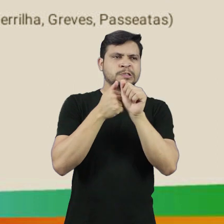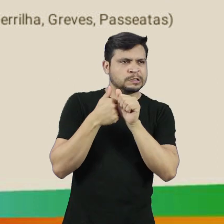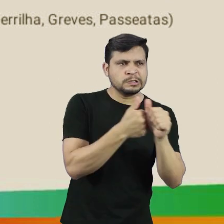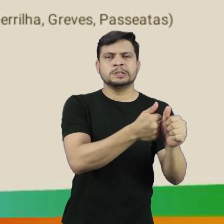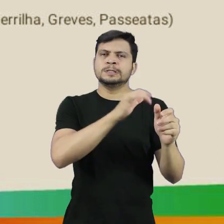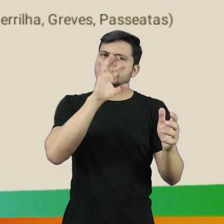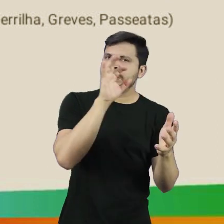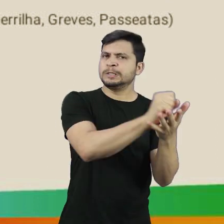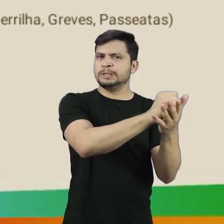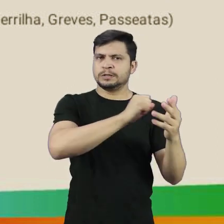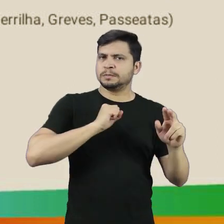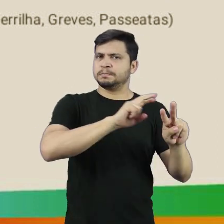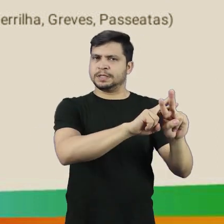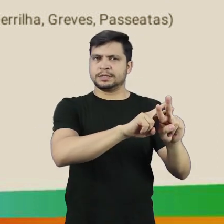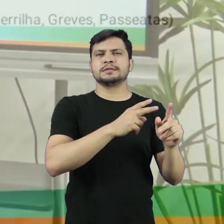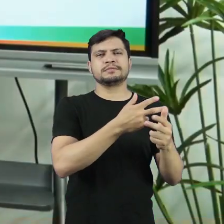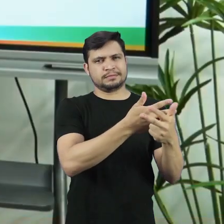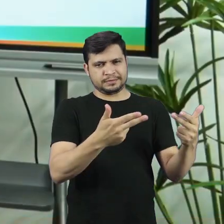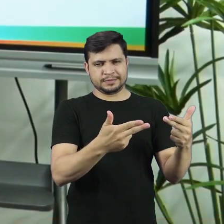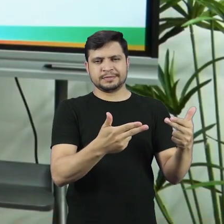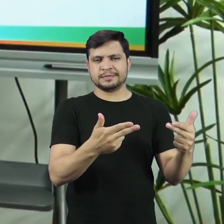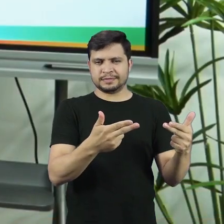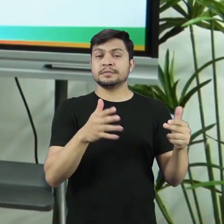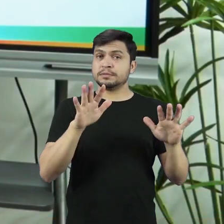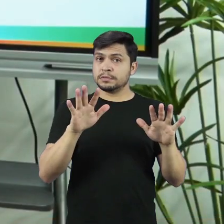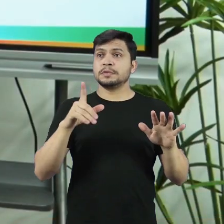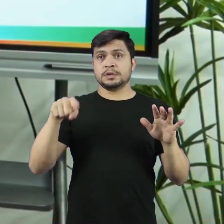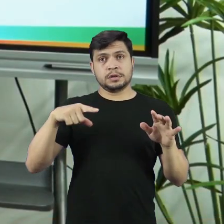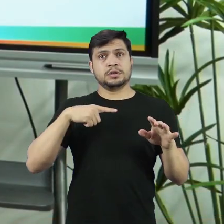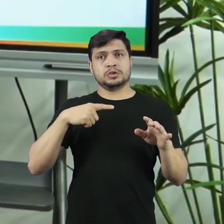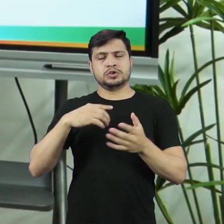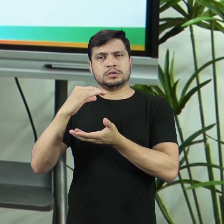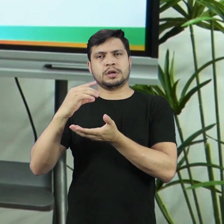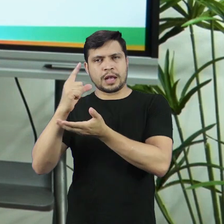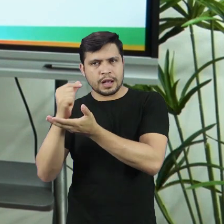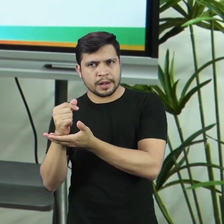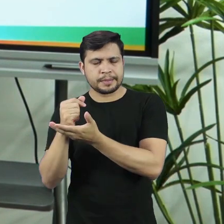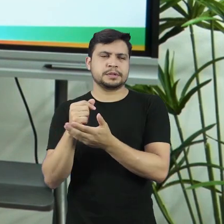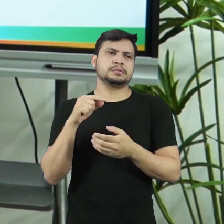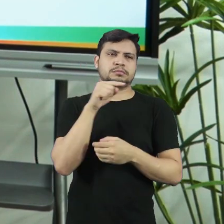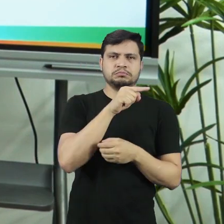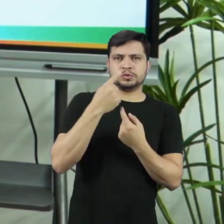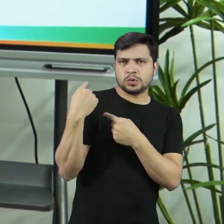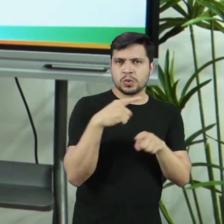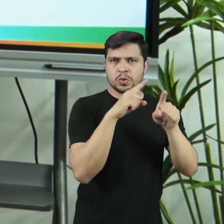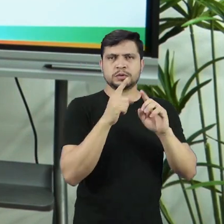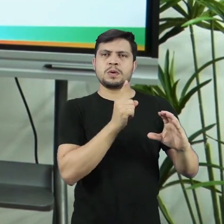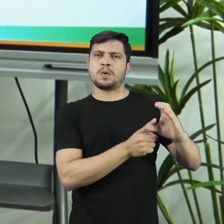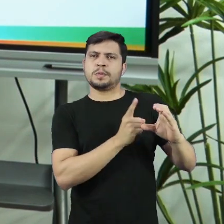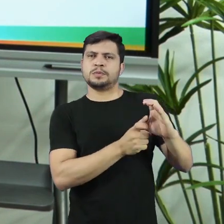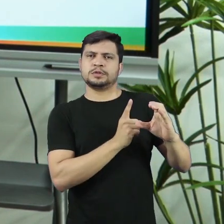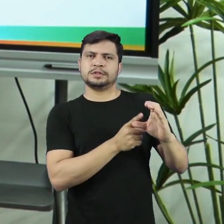perigo do comunismo, né? Aquele comunismo que parece iminentemente pronto a atacar o Brasil, vindo da União Soviética, ou vindo